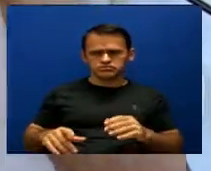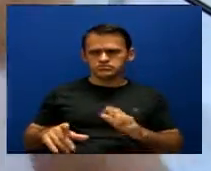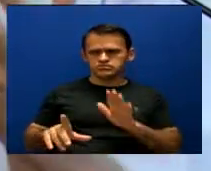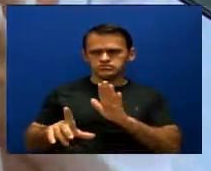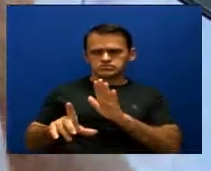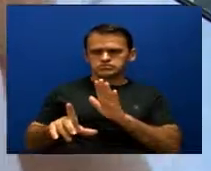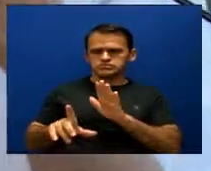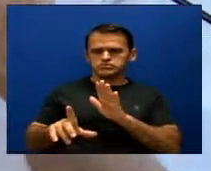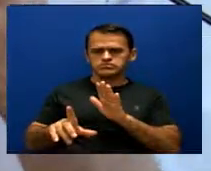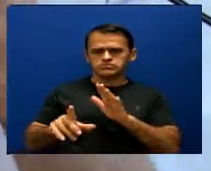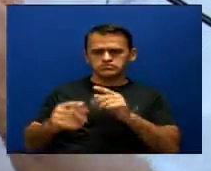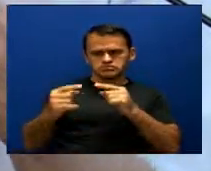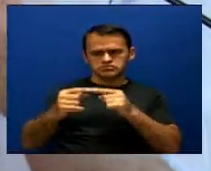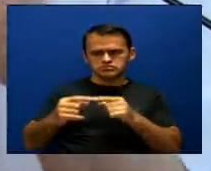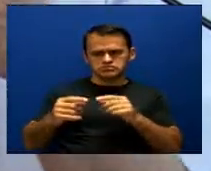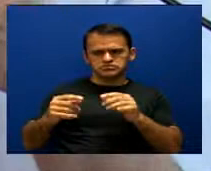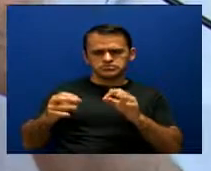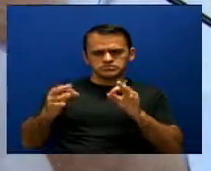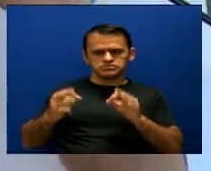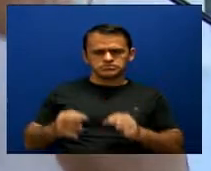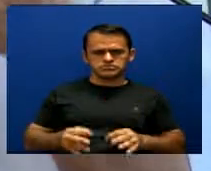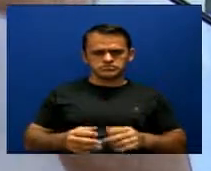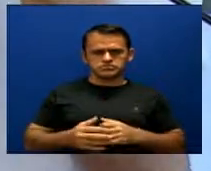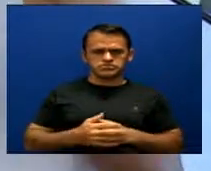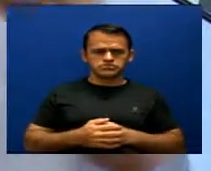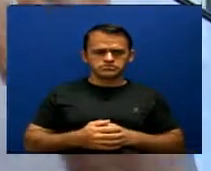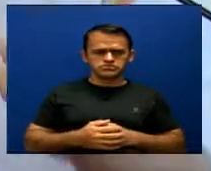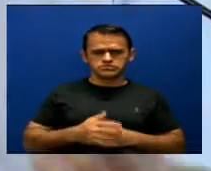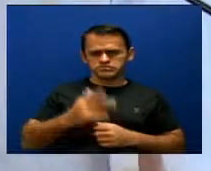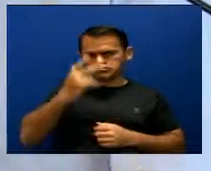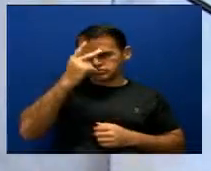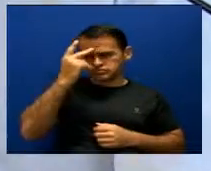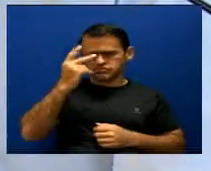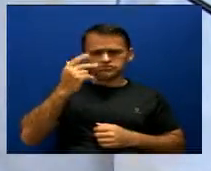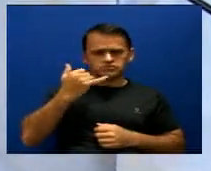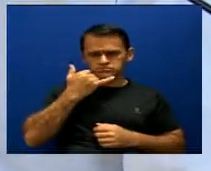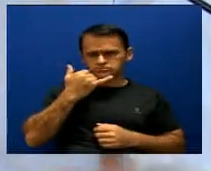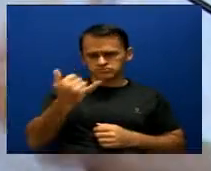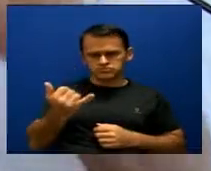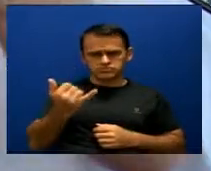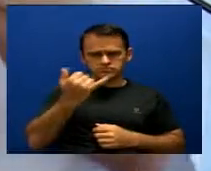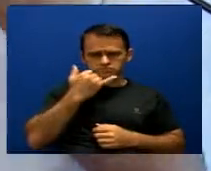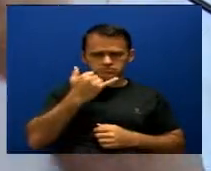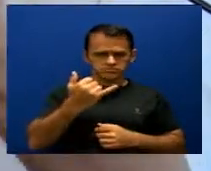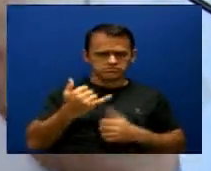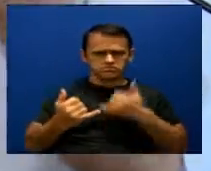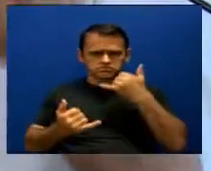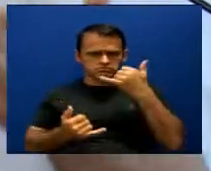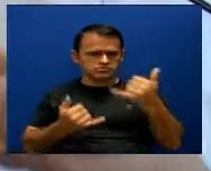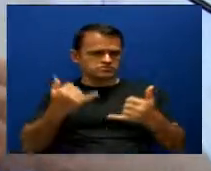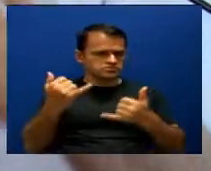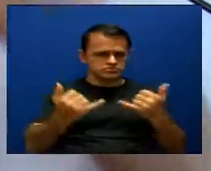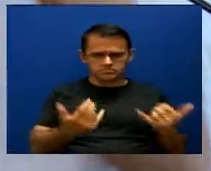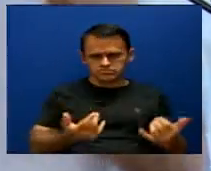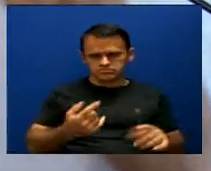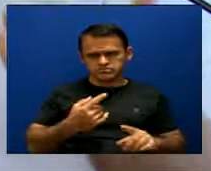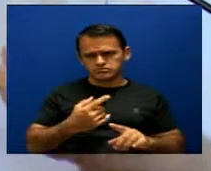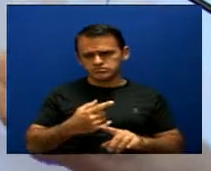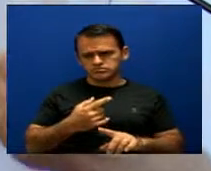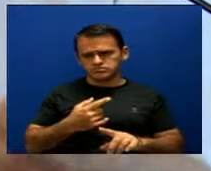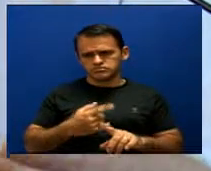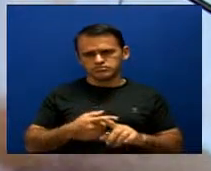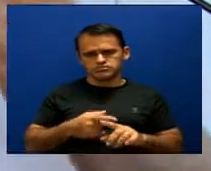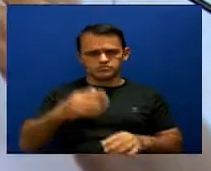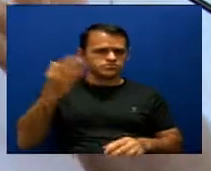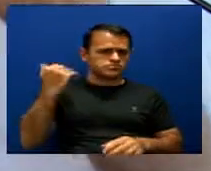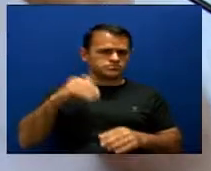não é fura-fila, isto é que eu entendo que o povo liga para os senhores. Lógico, votaram nos senhores, nas senhoras, eles vão